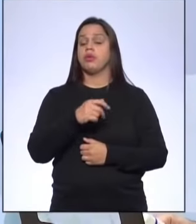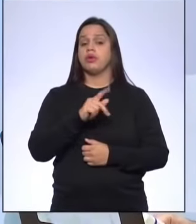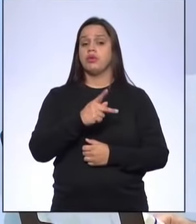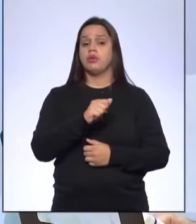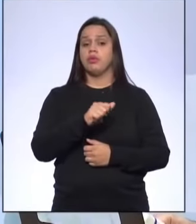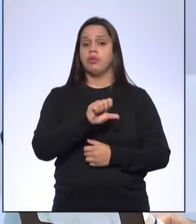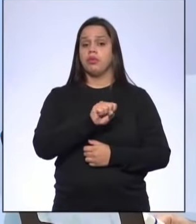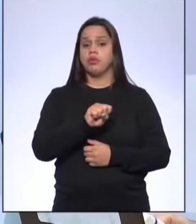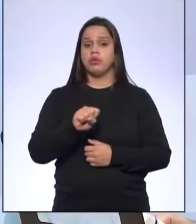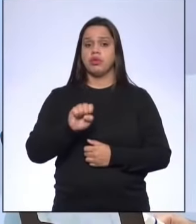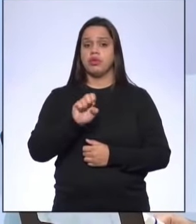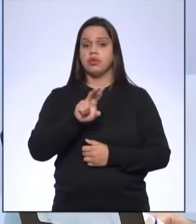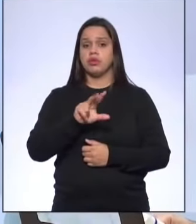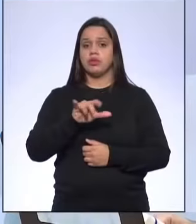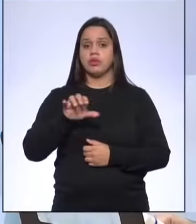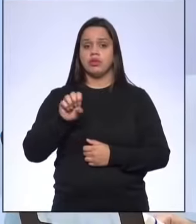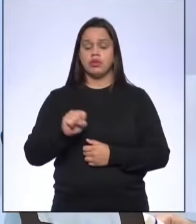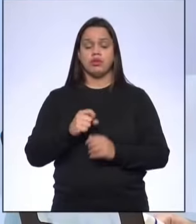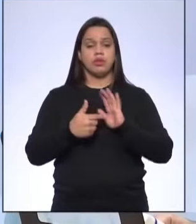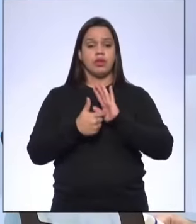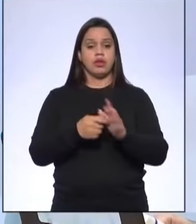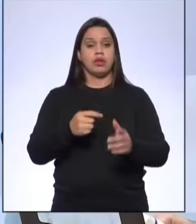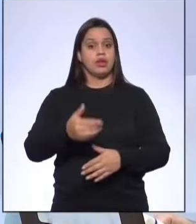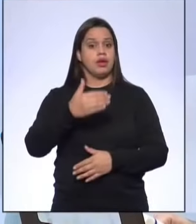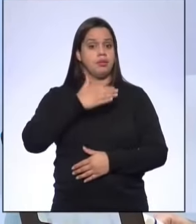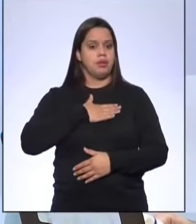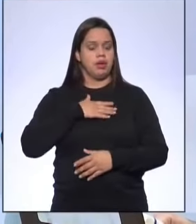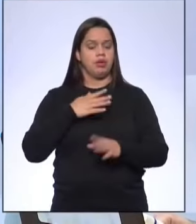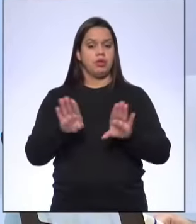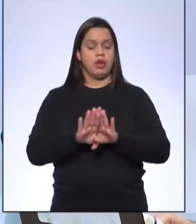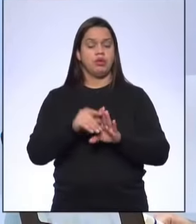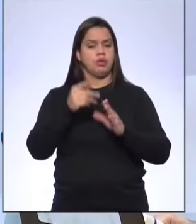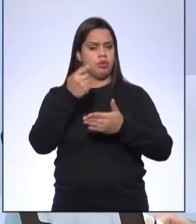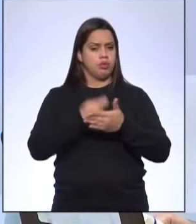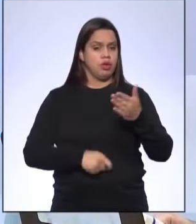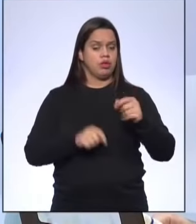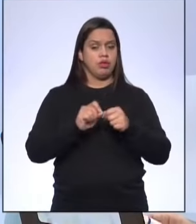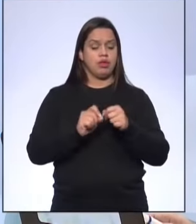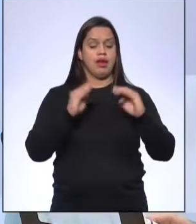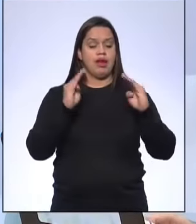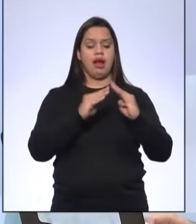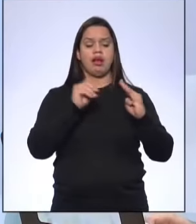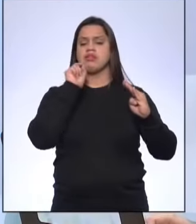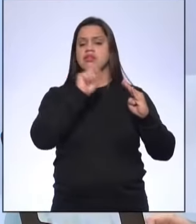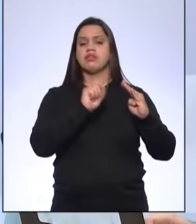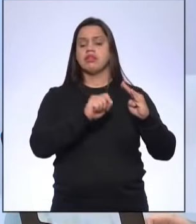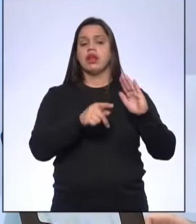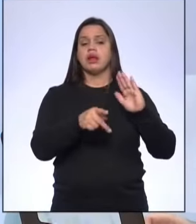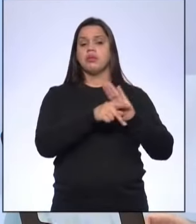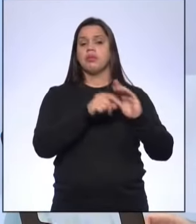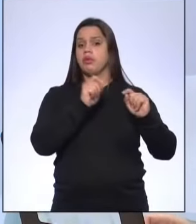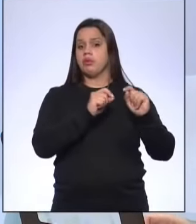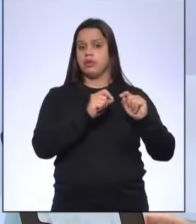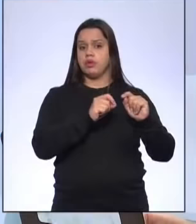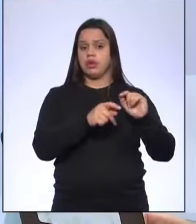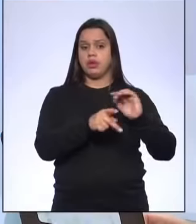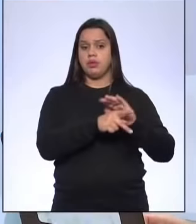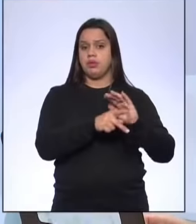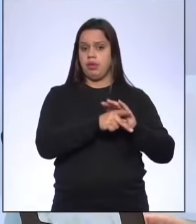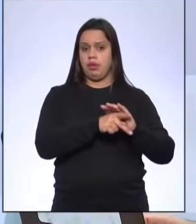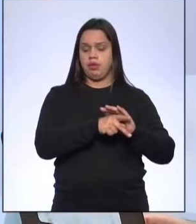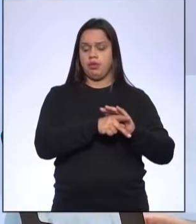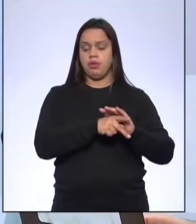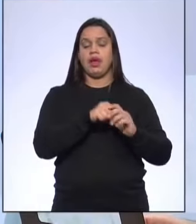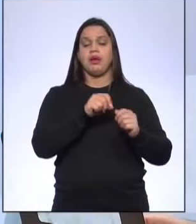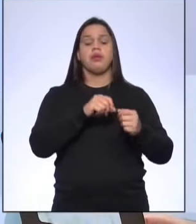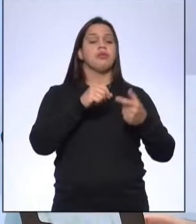falar de posse no nosso texto nós estamos falando da casa de quem do joão-de-barro e-mail feminino e meio